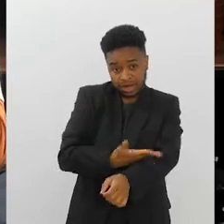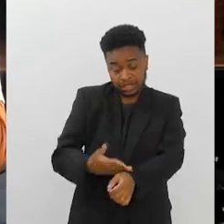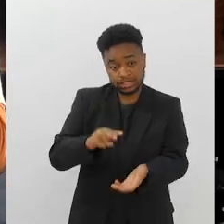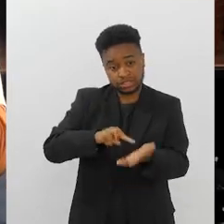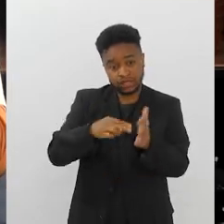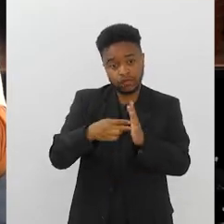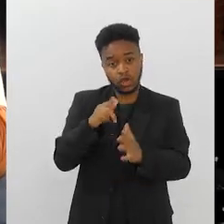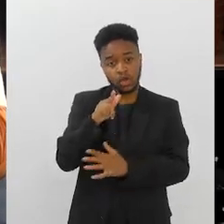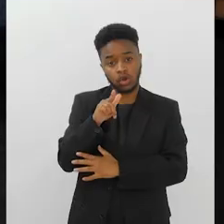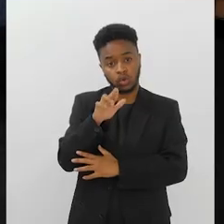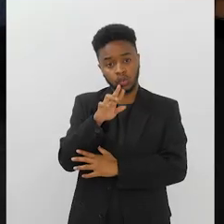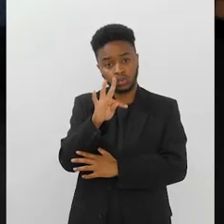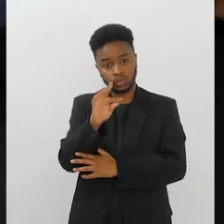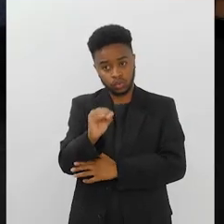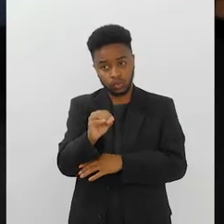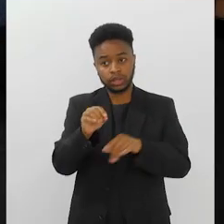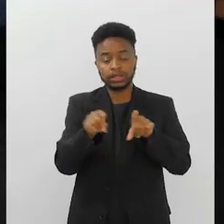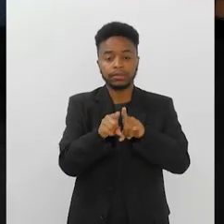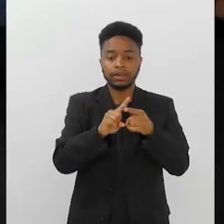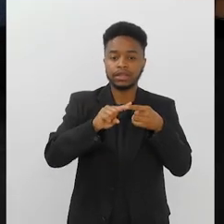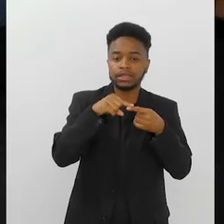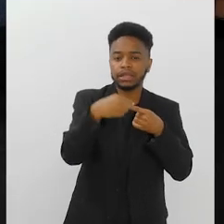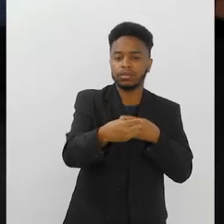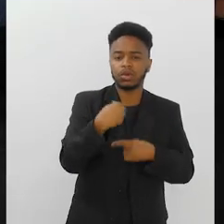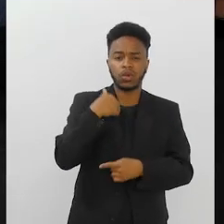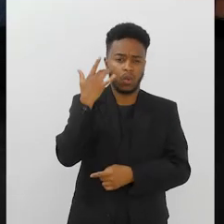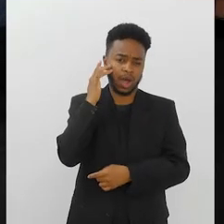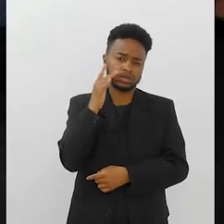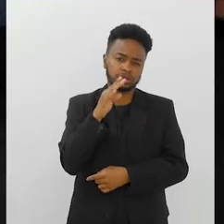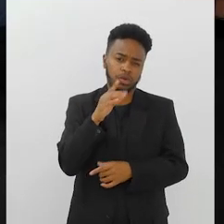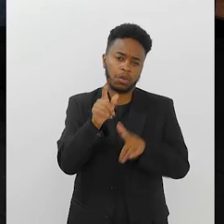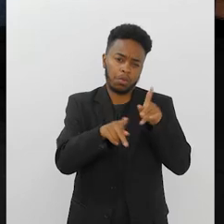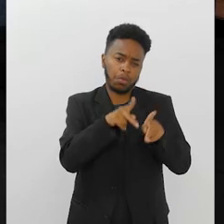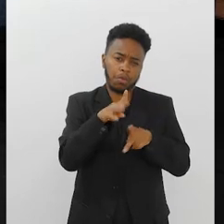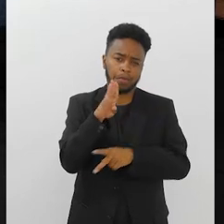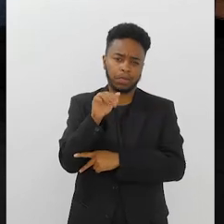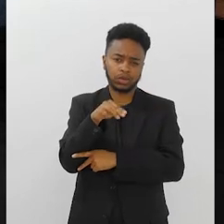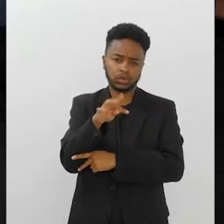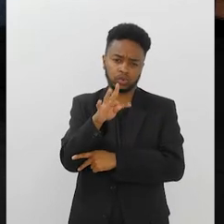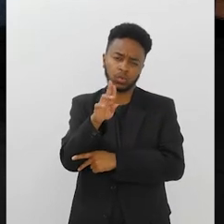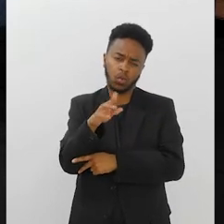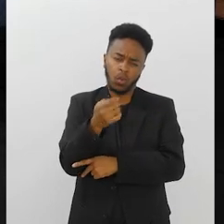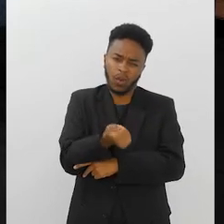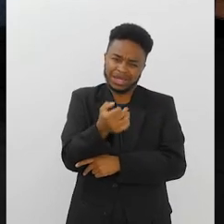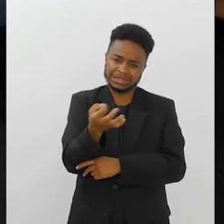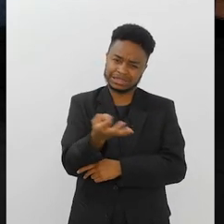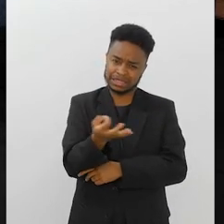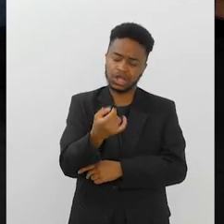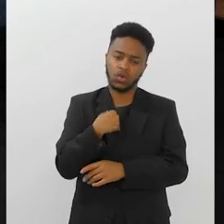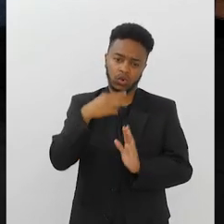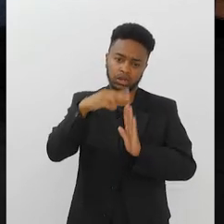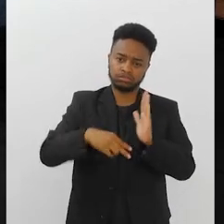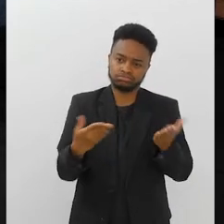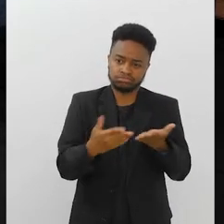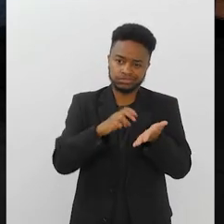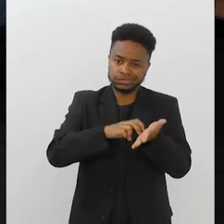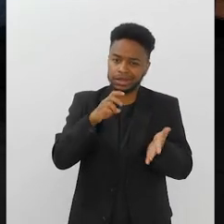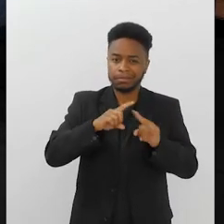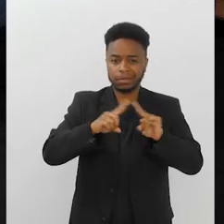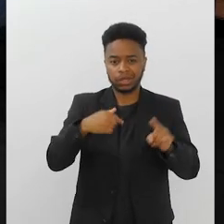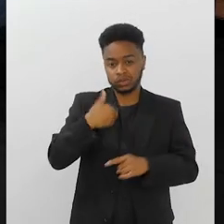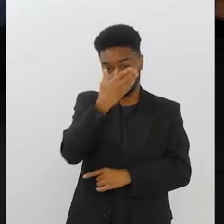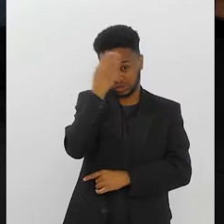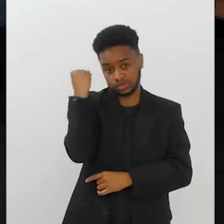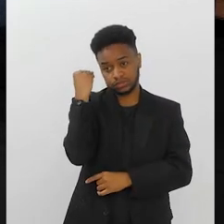achei que não era sim e depois eu acho que o povo banto tem quase certeza eu vi essa matéria hoje de manhã na descobre